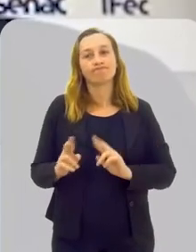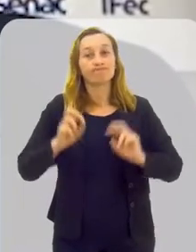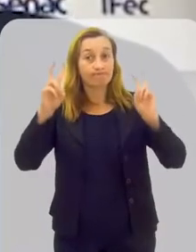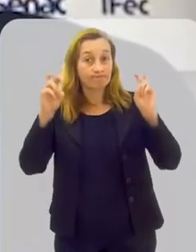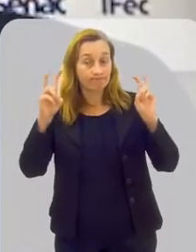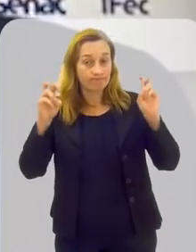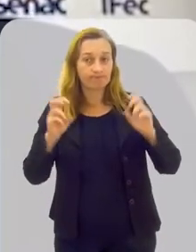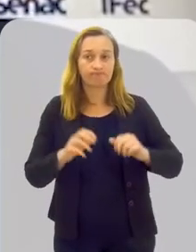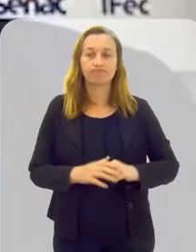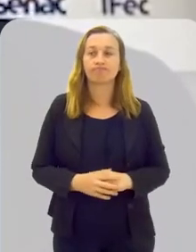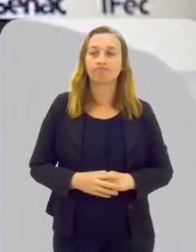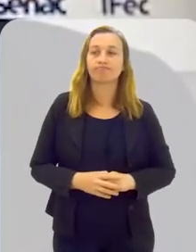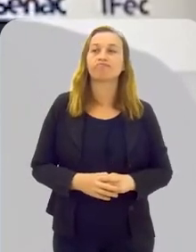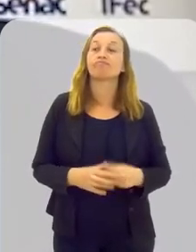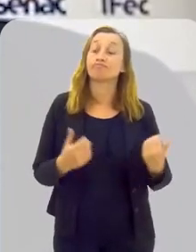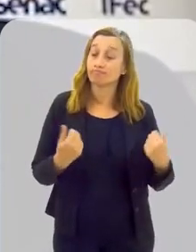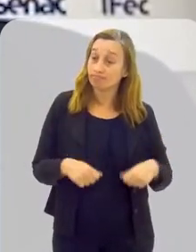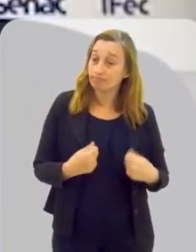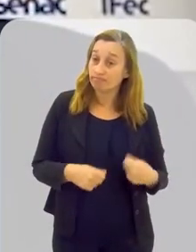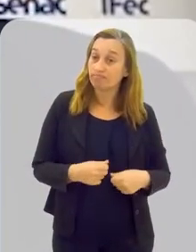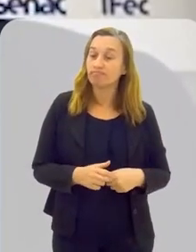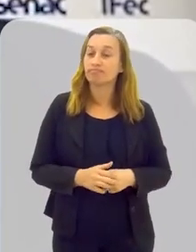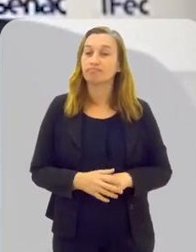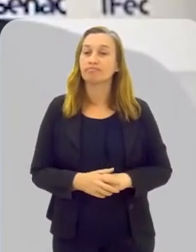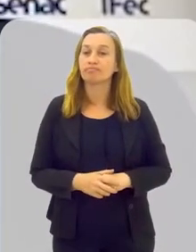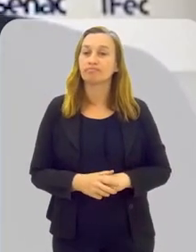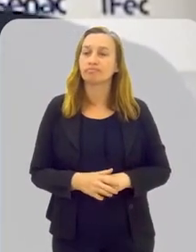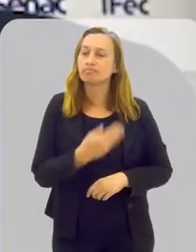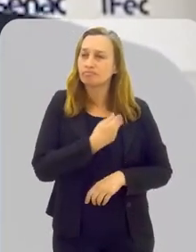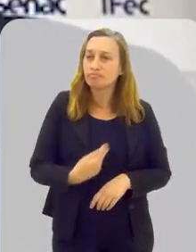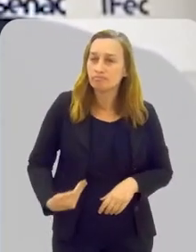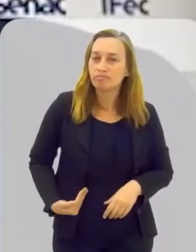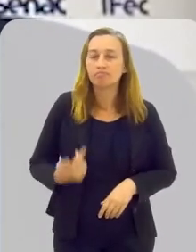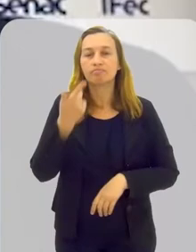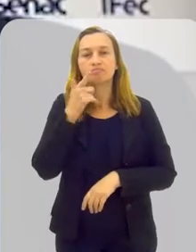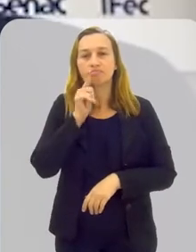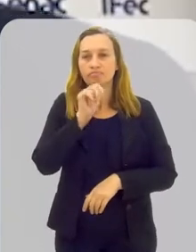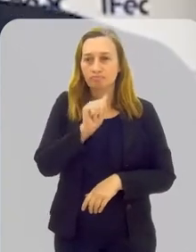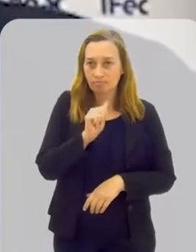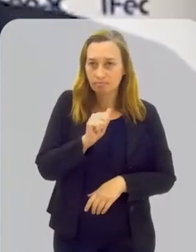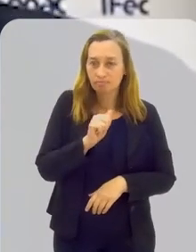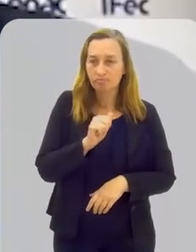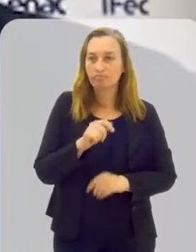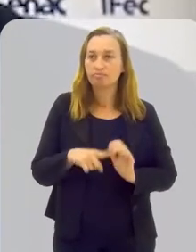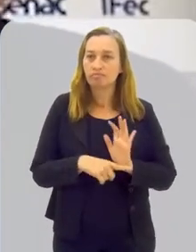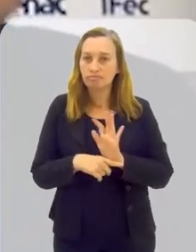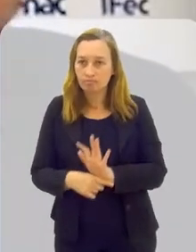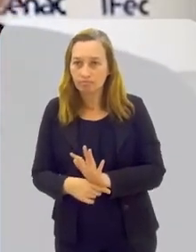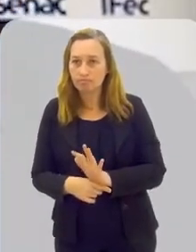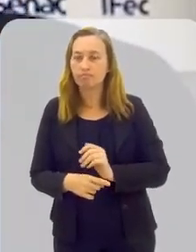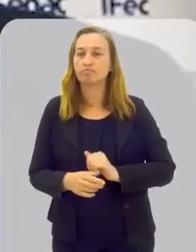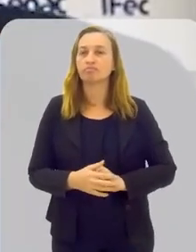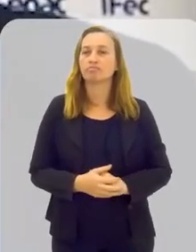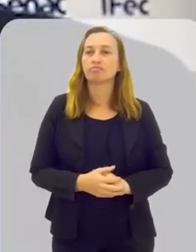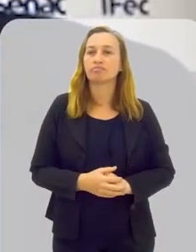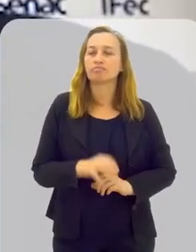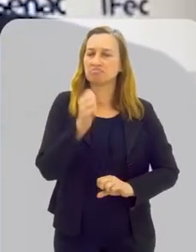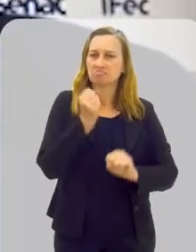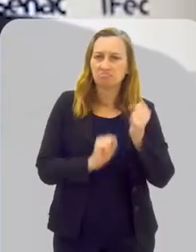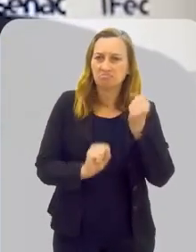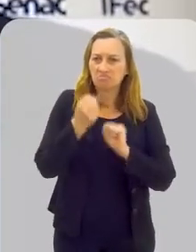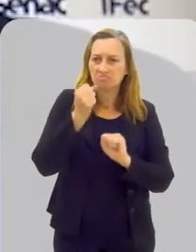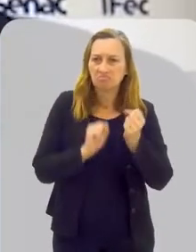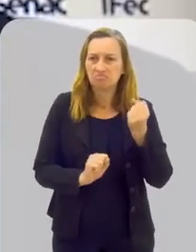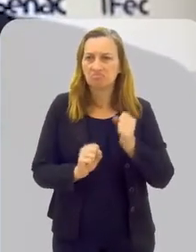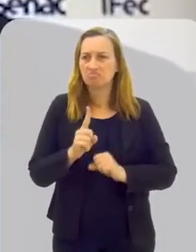eu falei uma carência em relação a isso e era um ponto que estava órfão né O governo não conseguia atender